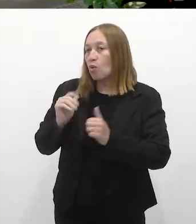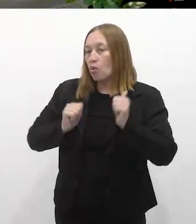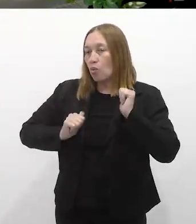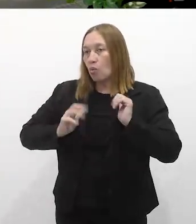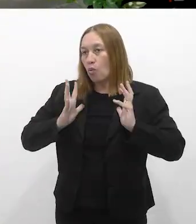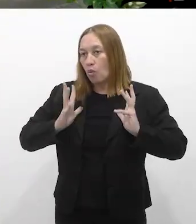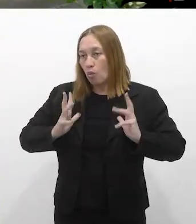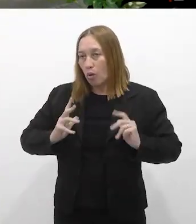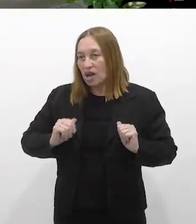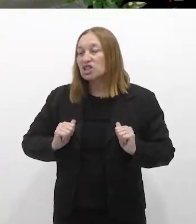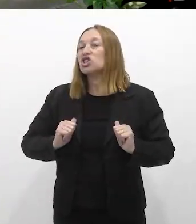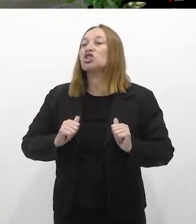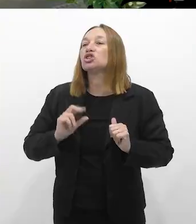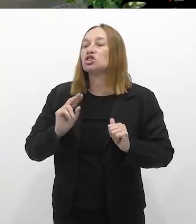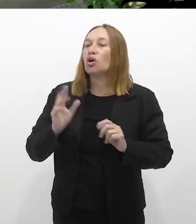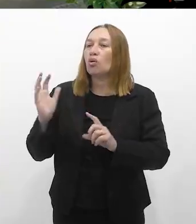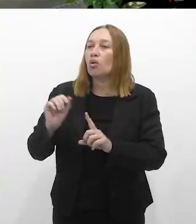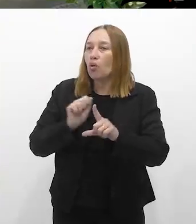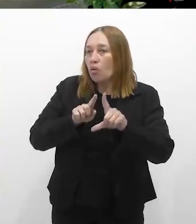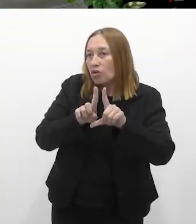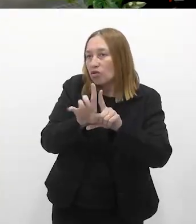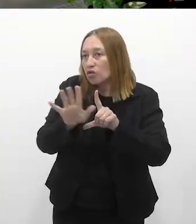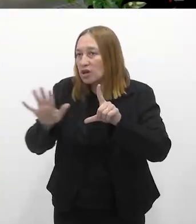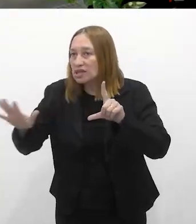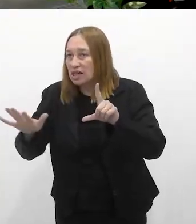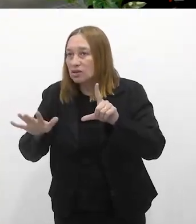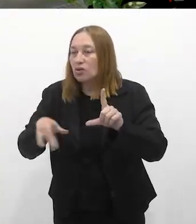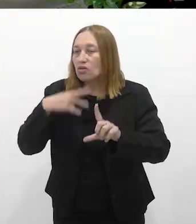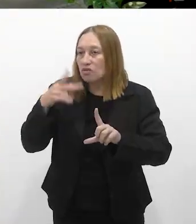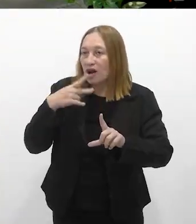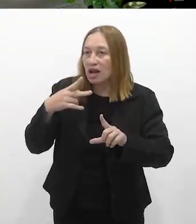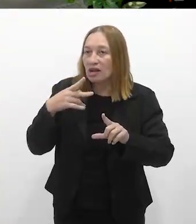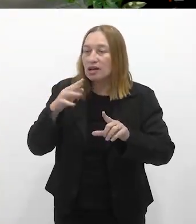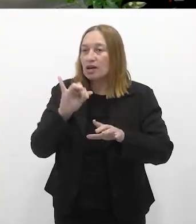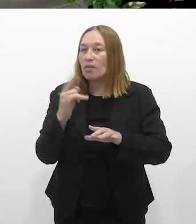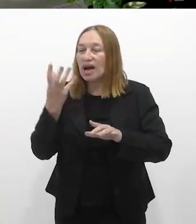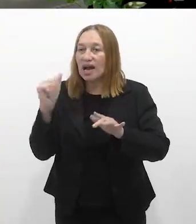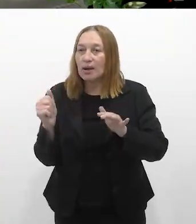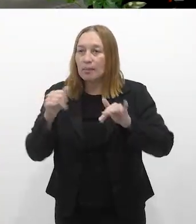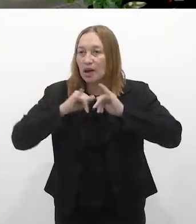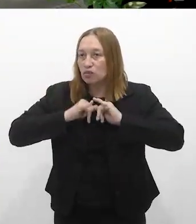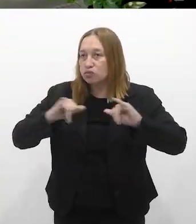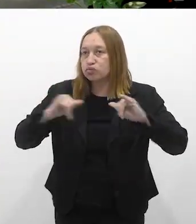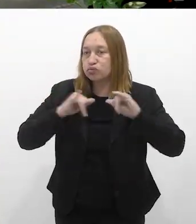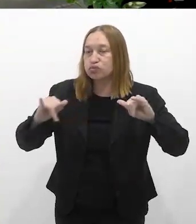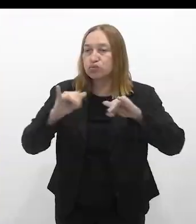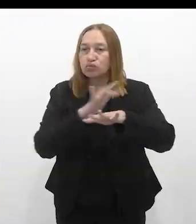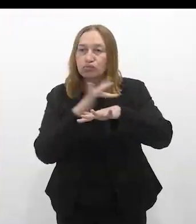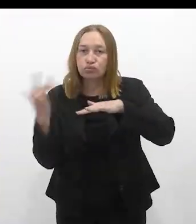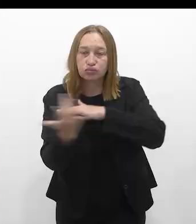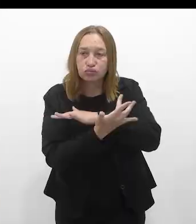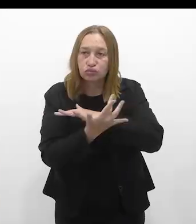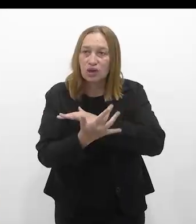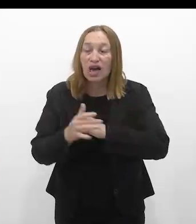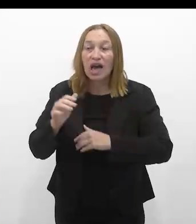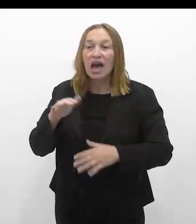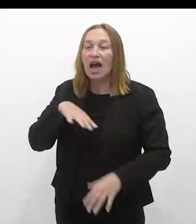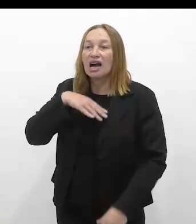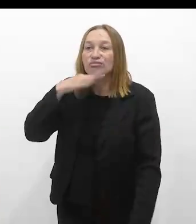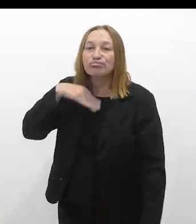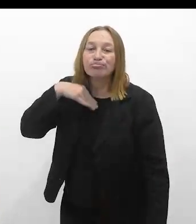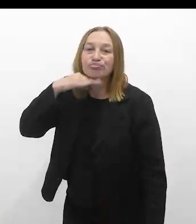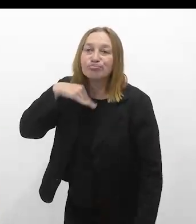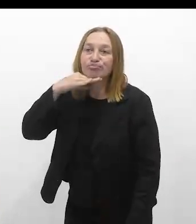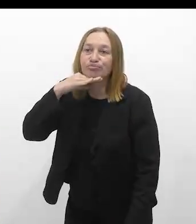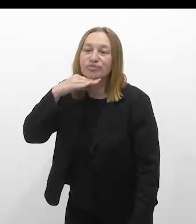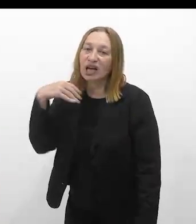influenciador, fala, é como se fosse uma campanha de conscientização mais assertiva em rede nacional. A Anitta